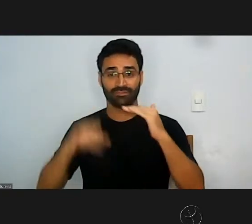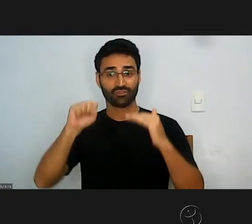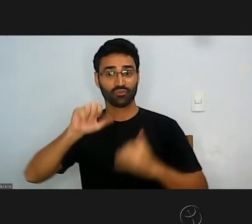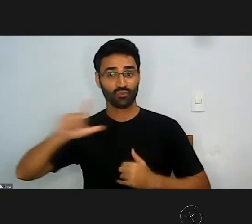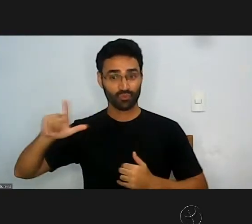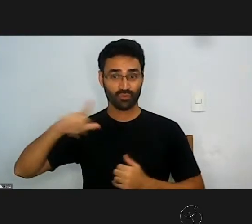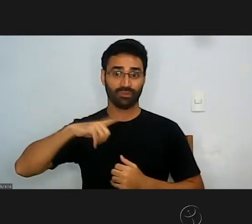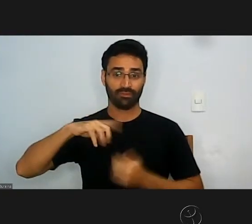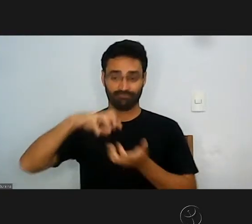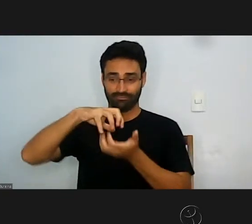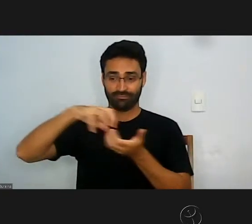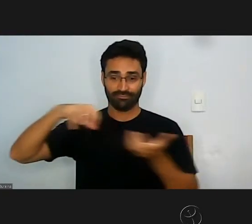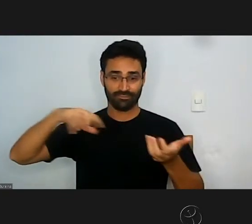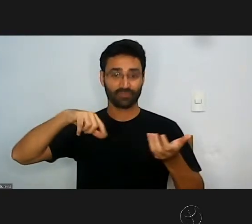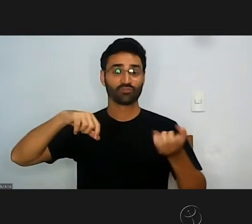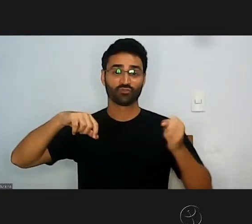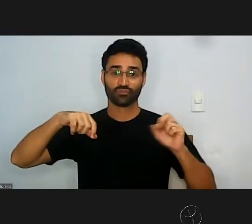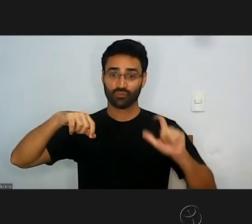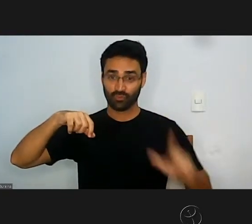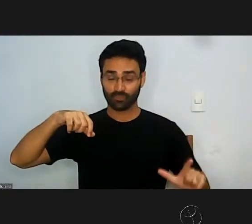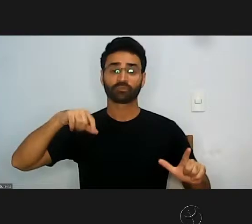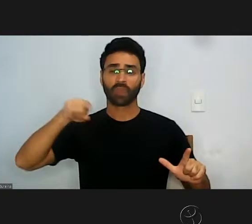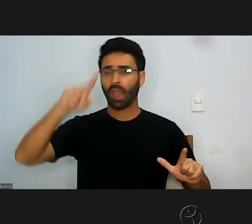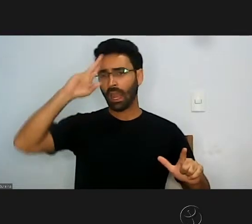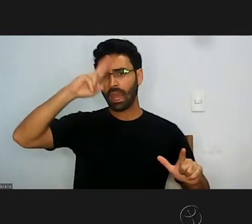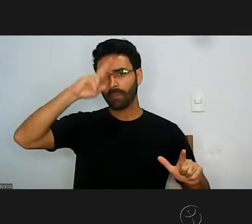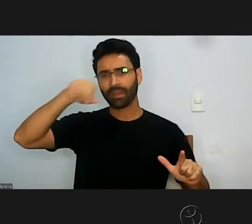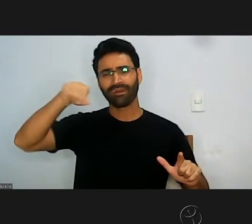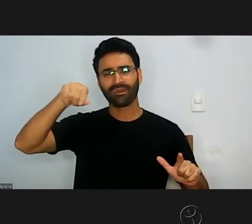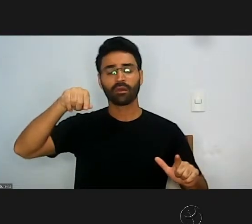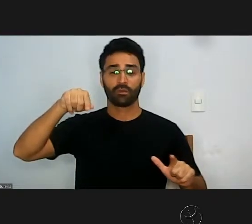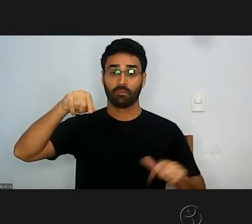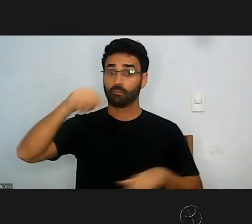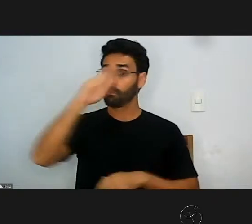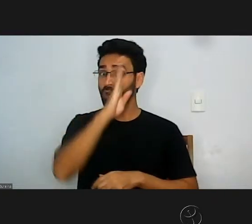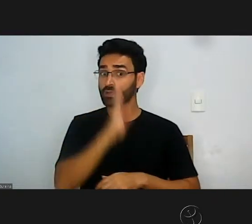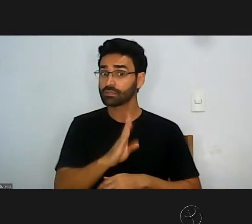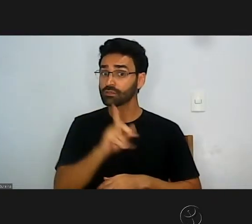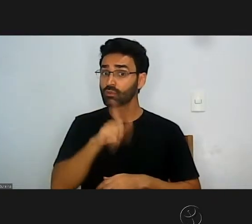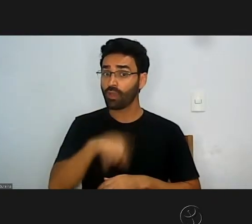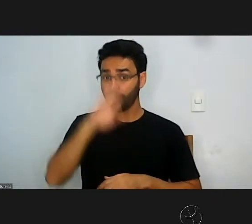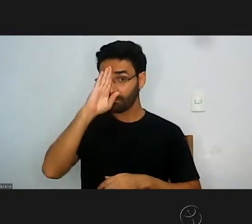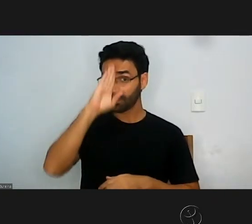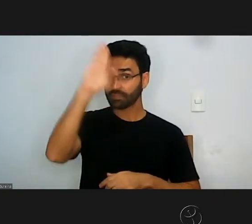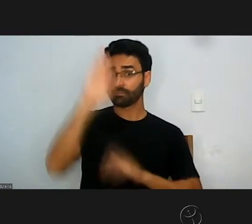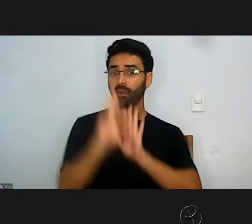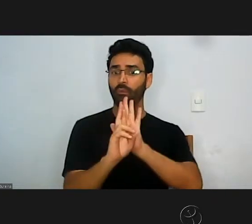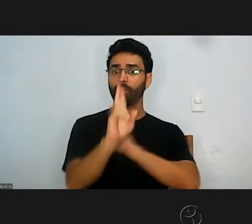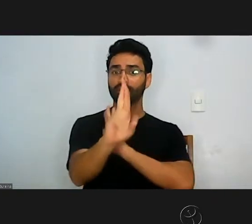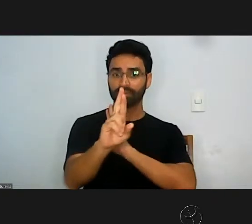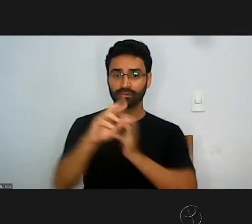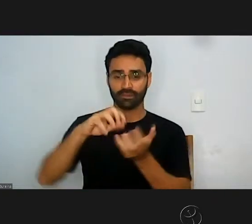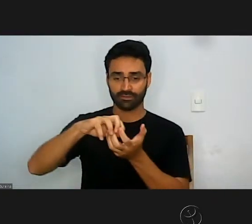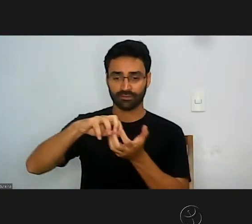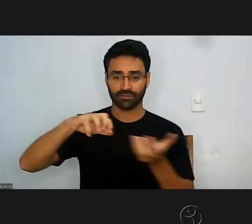alguns anos atrás o Brasil era a principal voz do hemisfério sul e talvez a